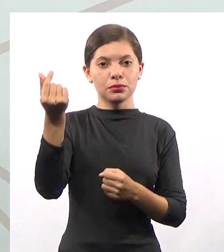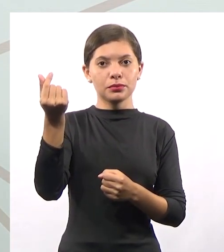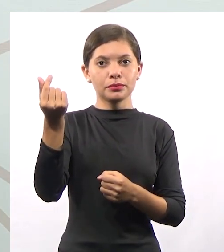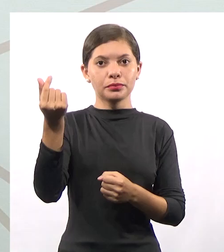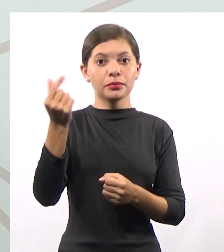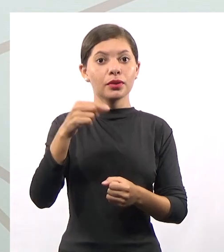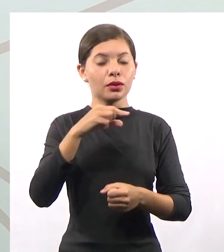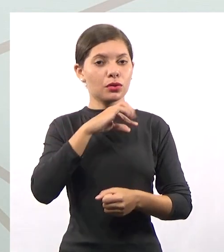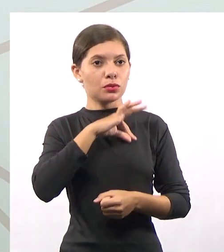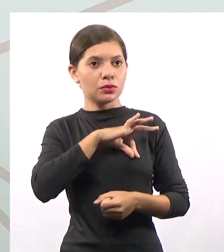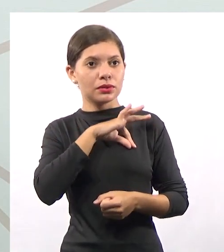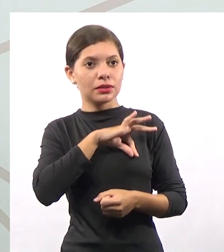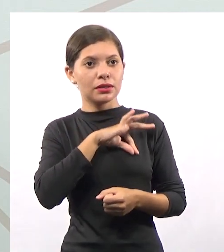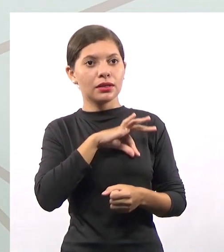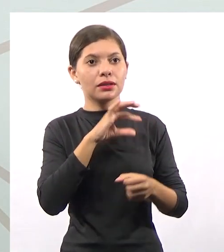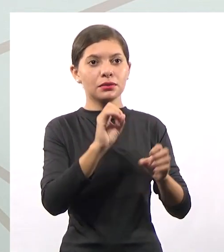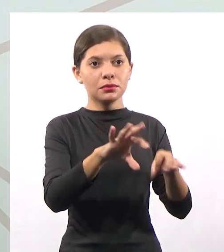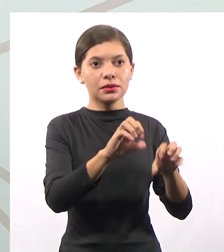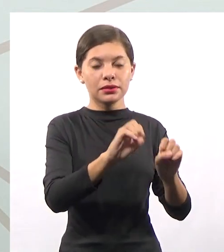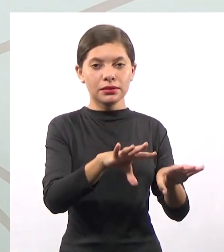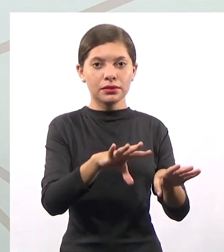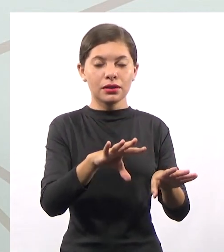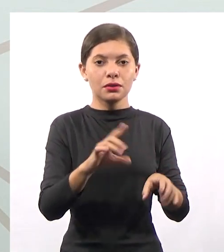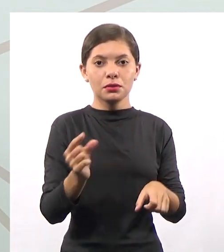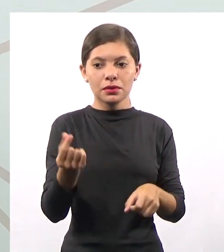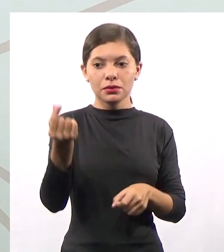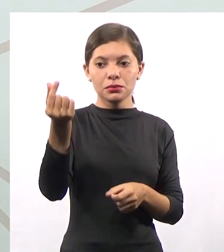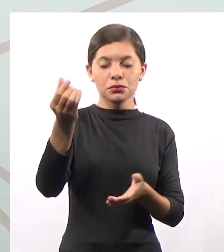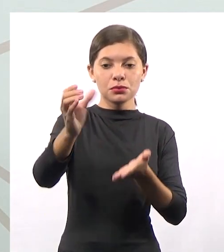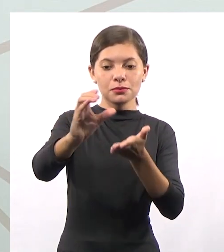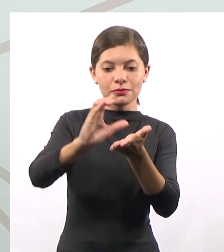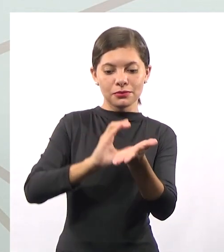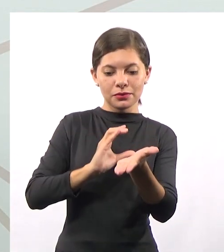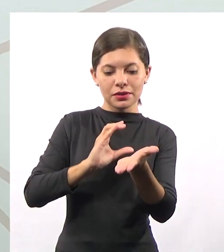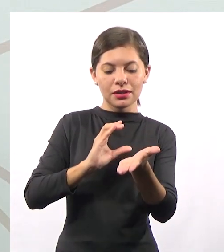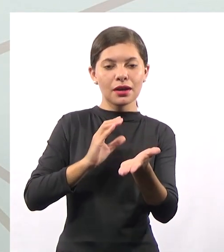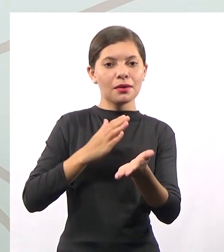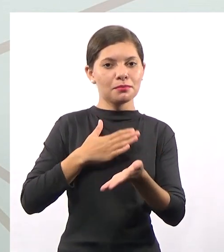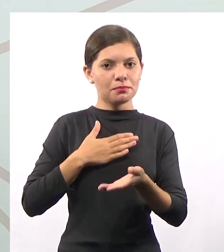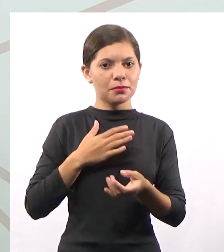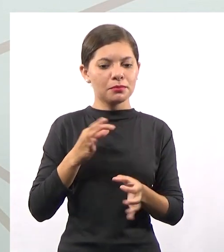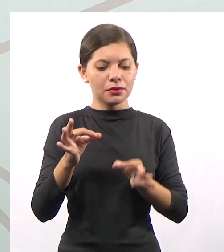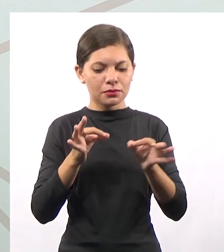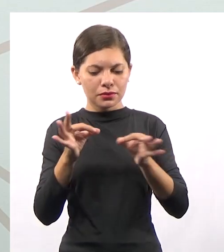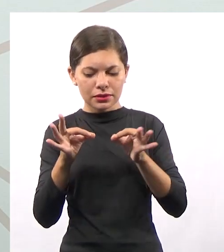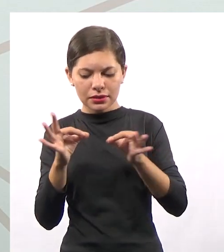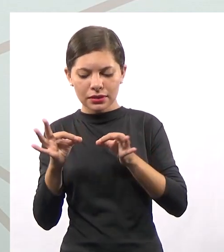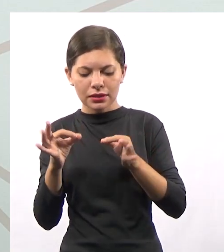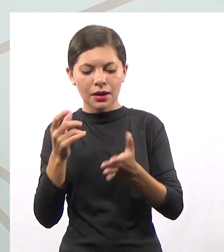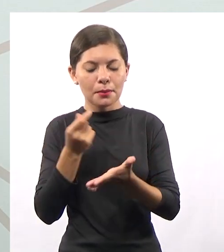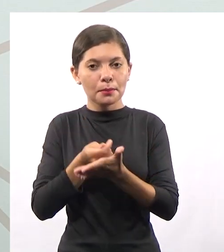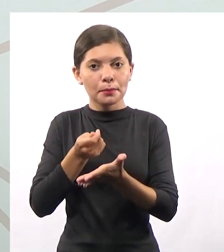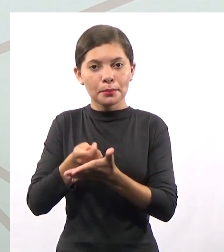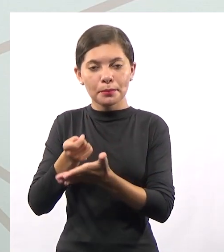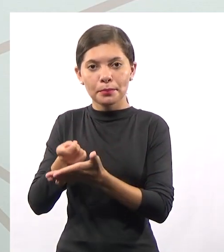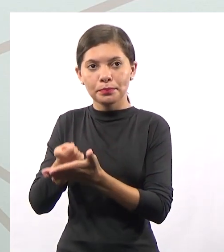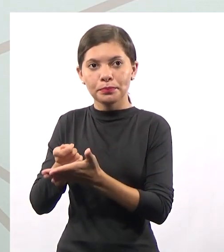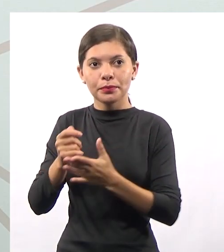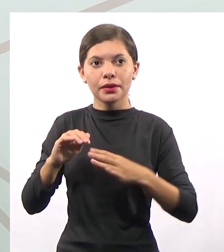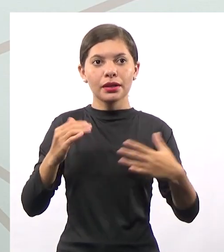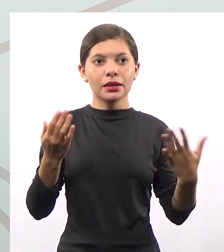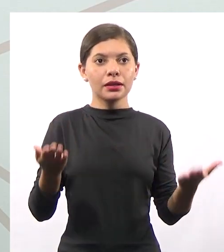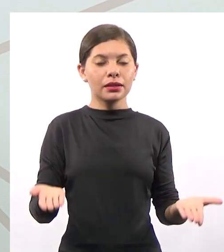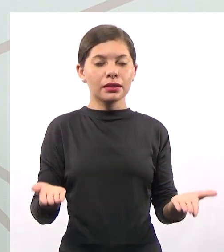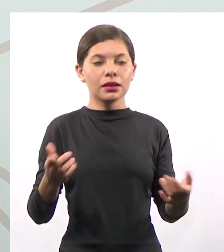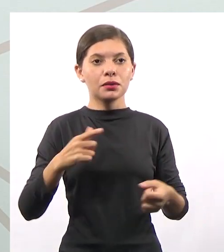caso do salário educação, a mesma coisa, o recurso vai vir para o ordenador de despesa e ele vai ordenar o pagamento.